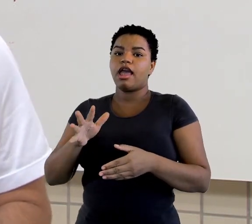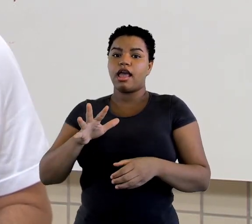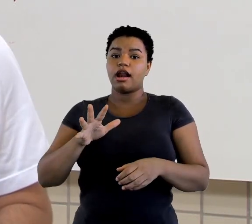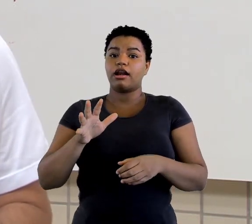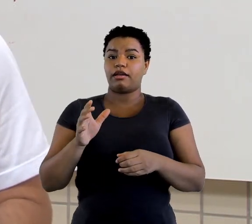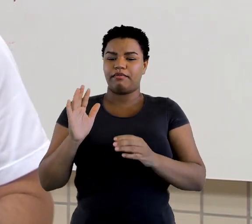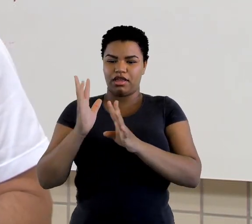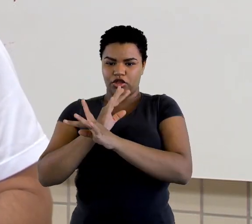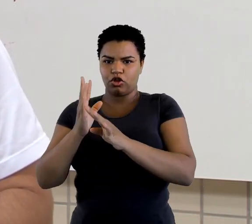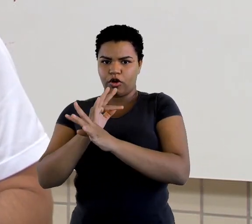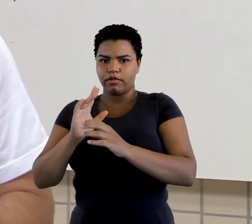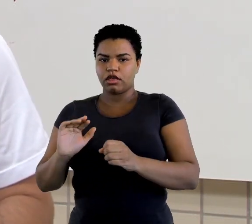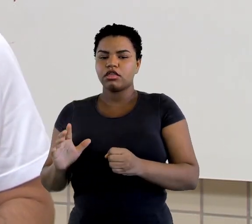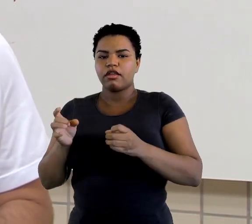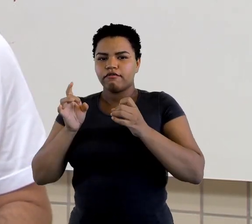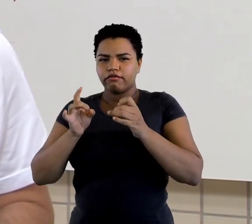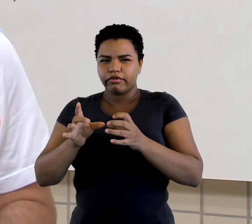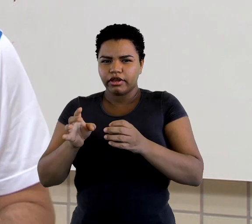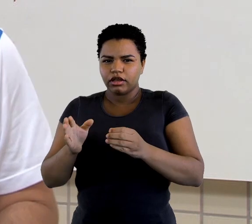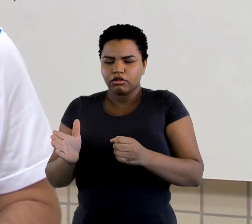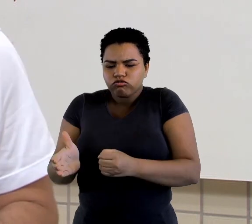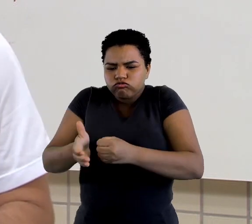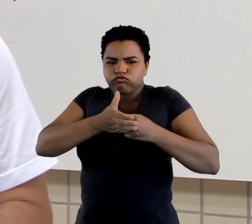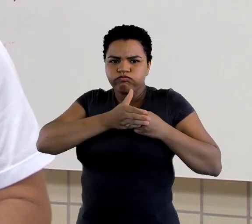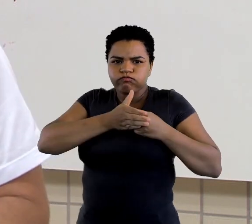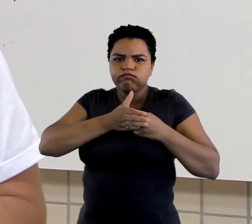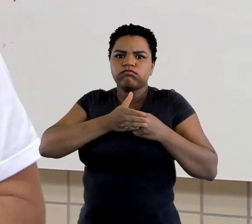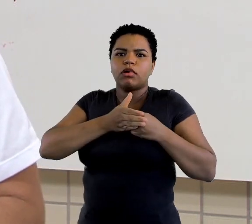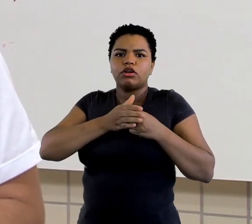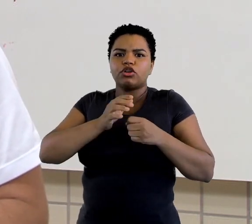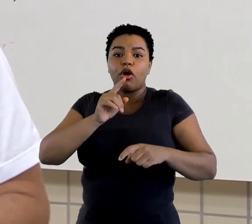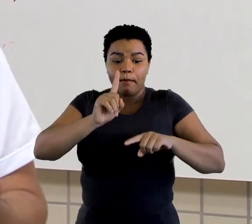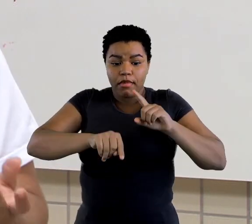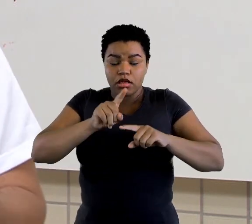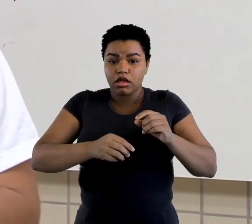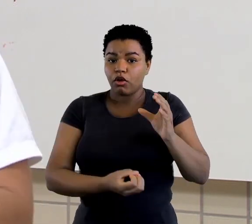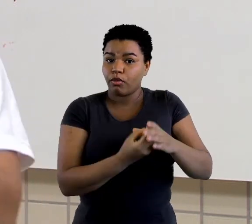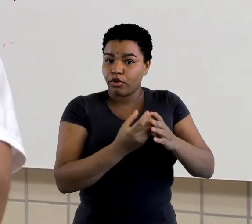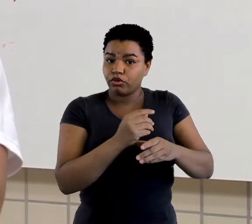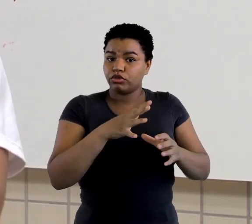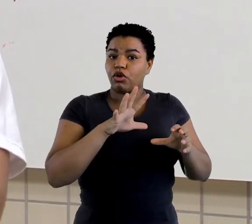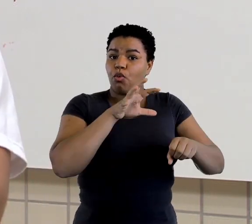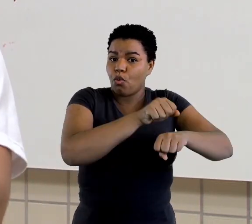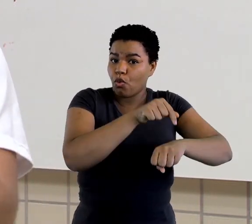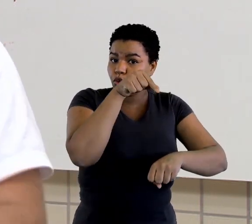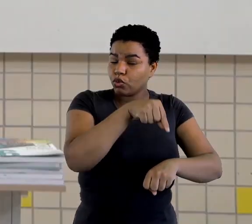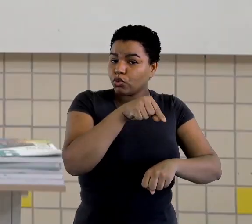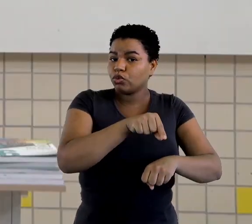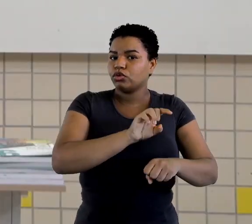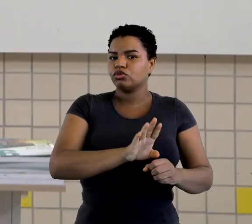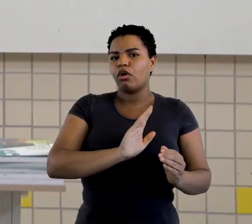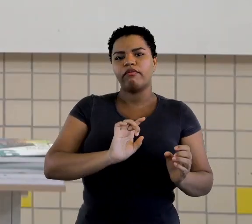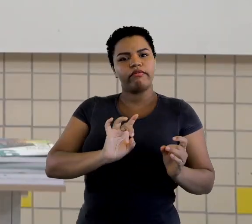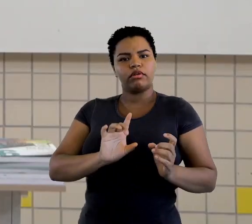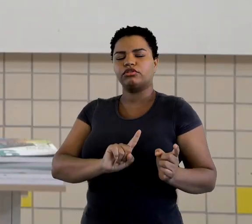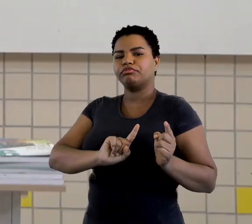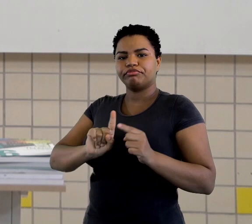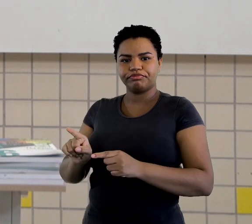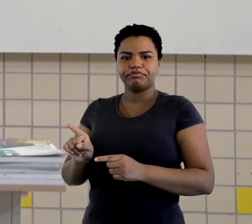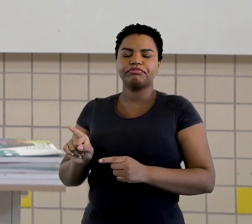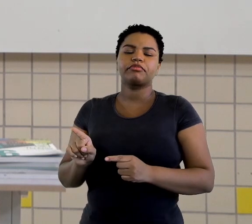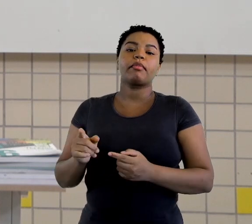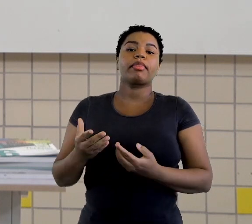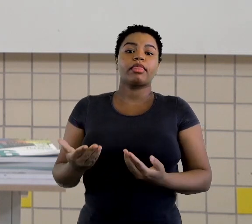as vendas de tudo que era produzido nas colônias. Um exemplo que nós temos, o Novo Mundo,